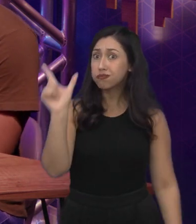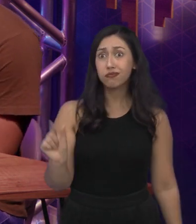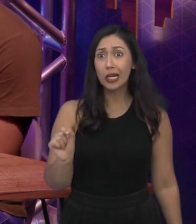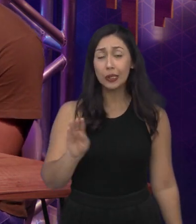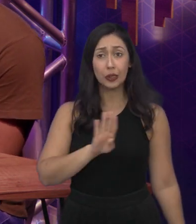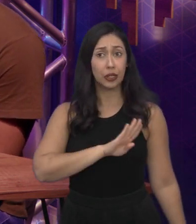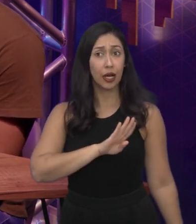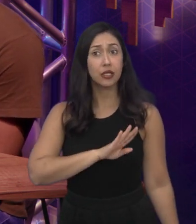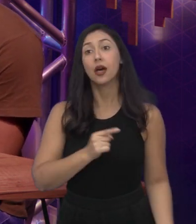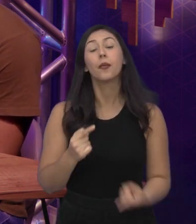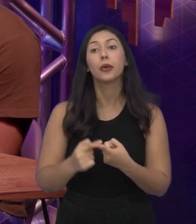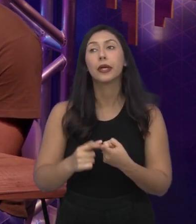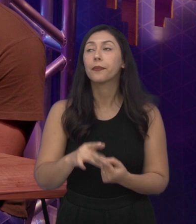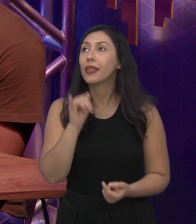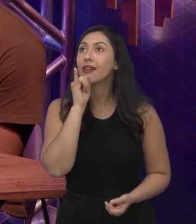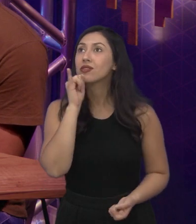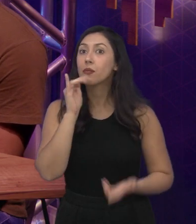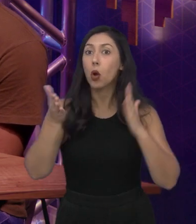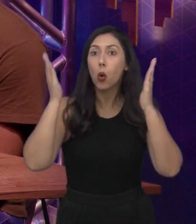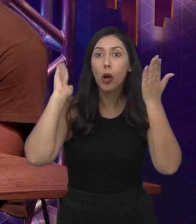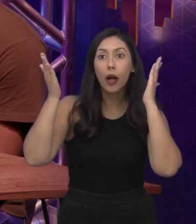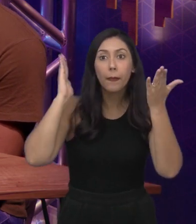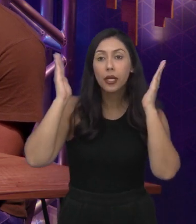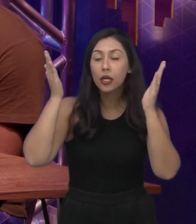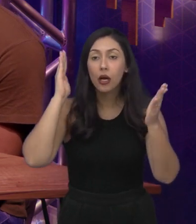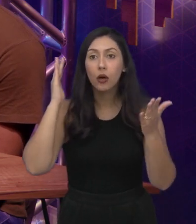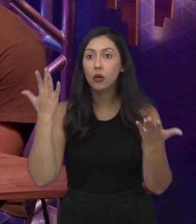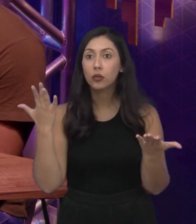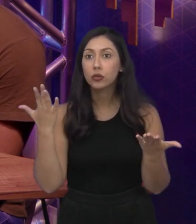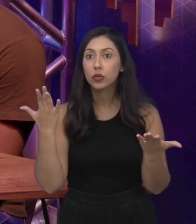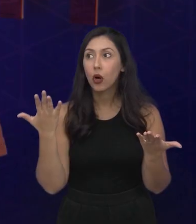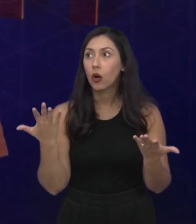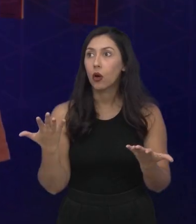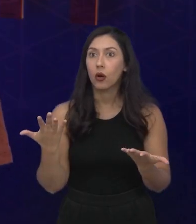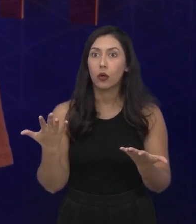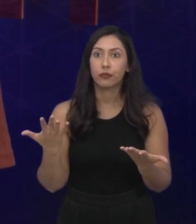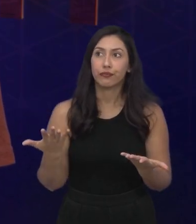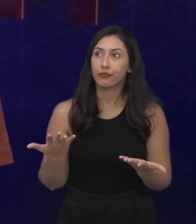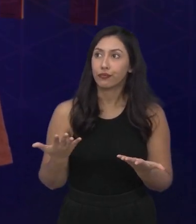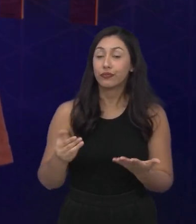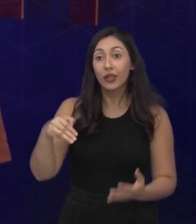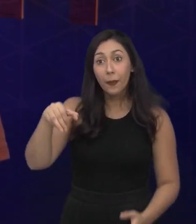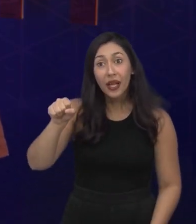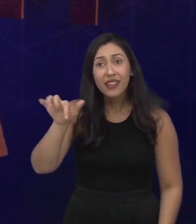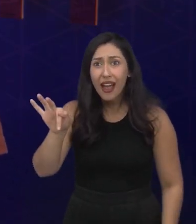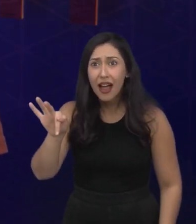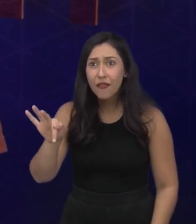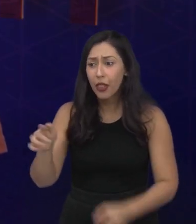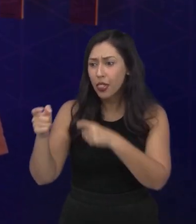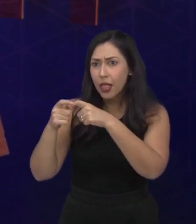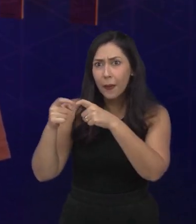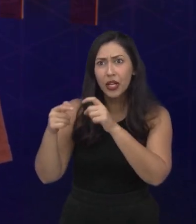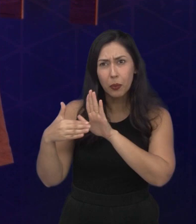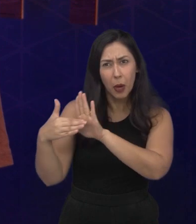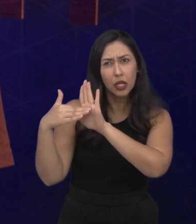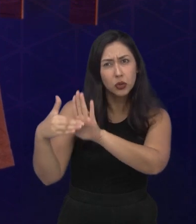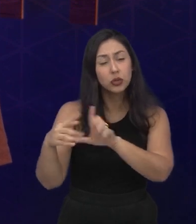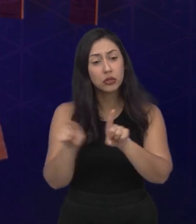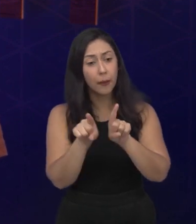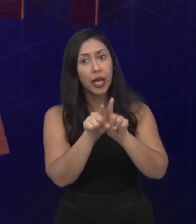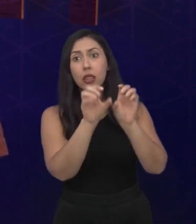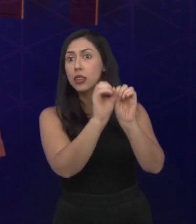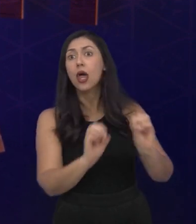na faixa de Gaza. Porque chega, por exemplo, um caminhão do Médicos Sem Fronteira, um caminhão da ONU, muitas vezes eles